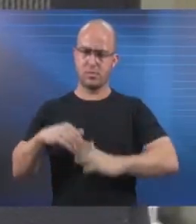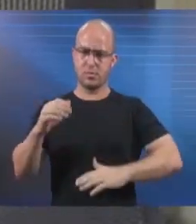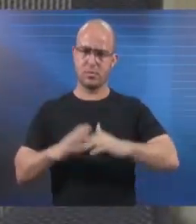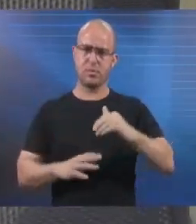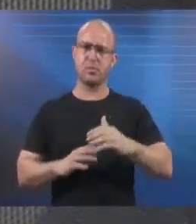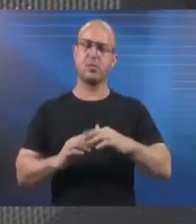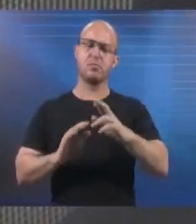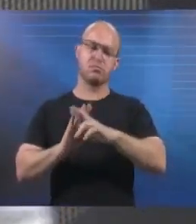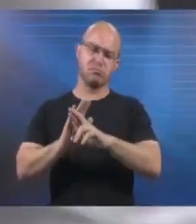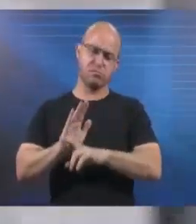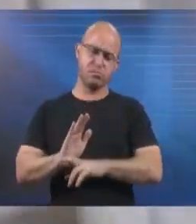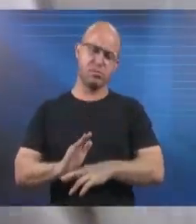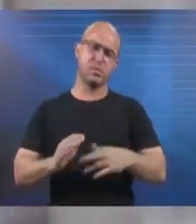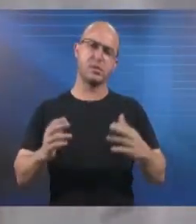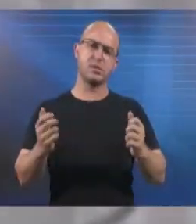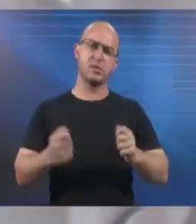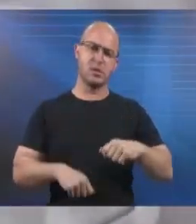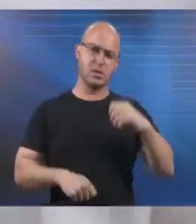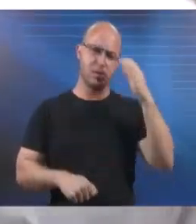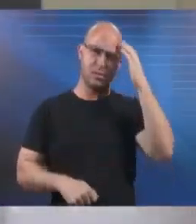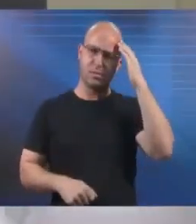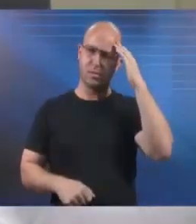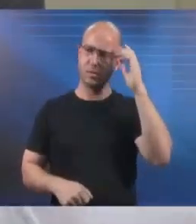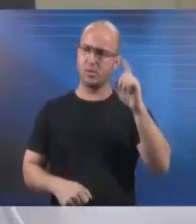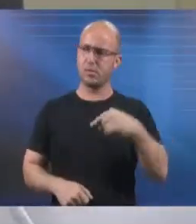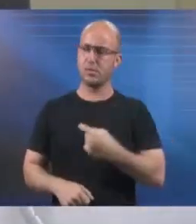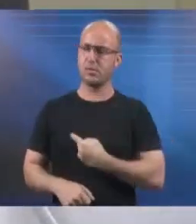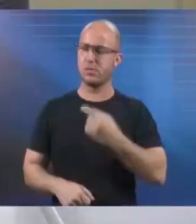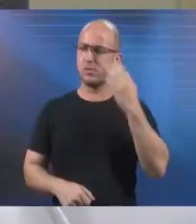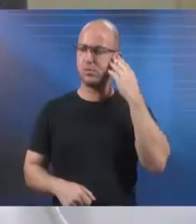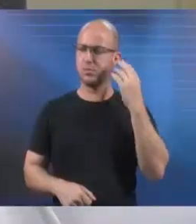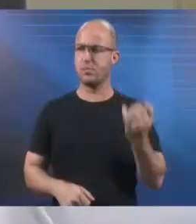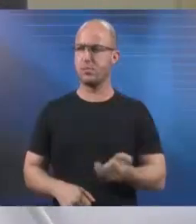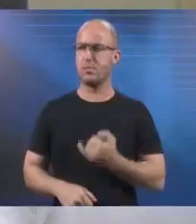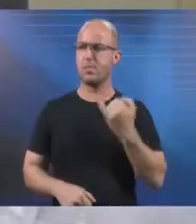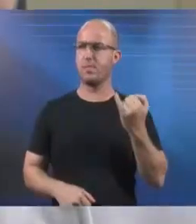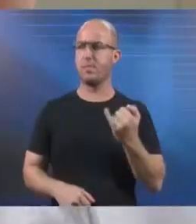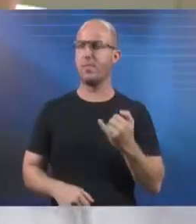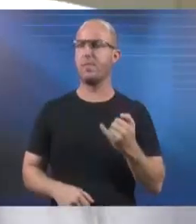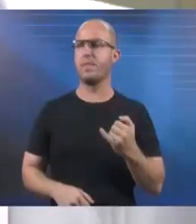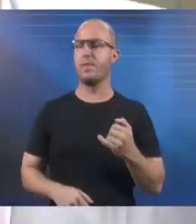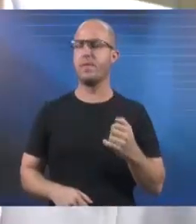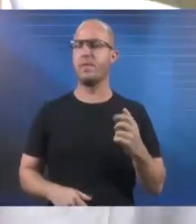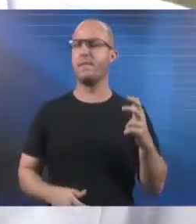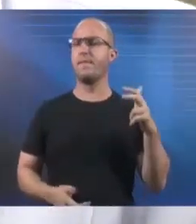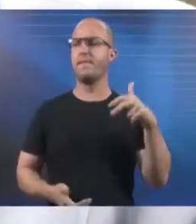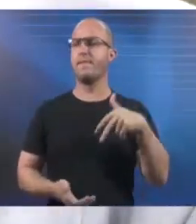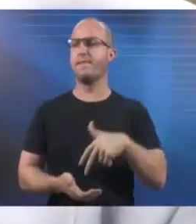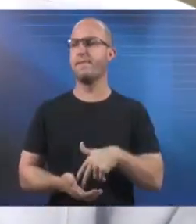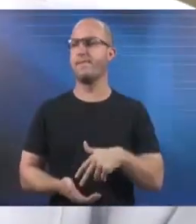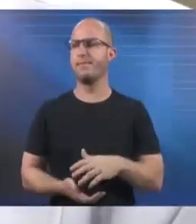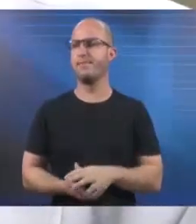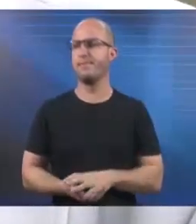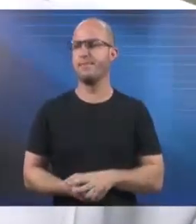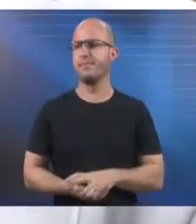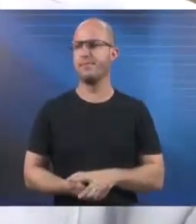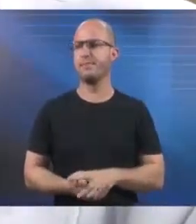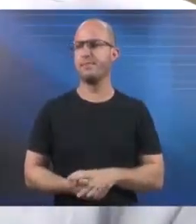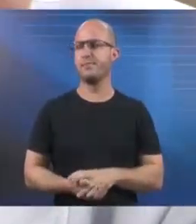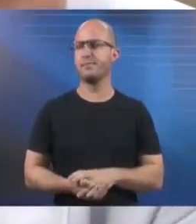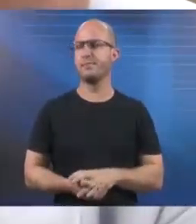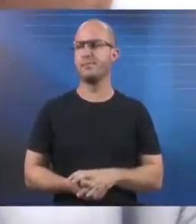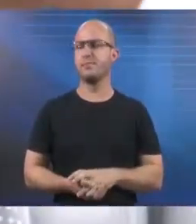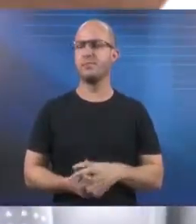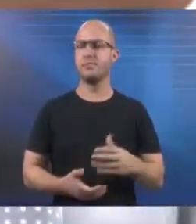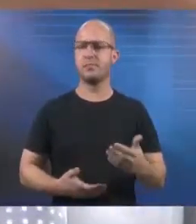Rigor né da sua tarefa então nós sabemos a importância disso e estamos aqui para nos solidarizar com os